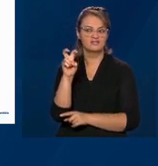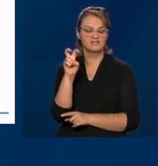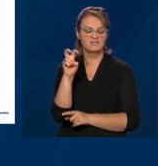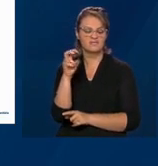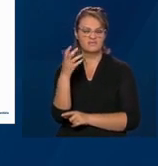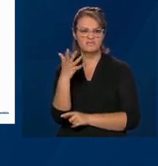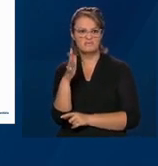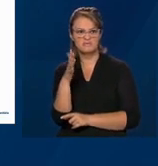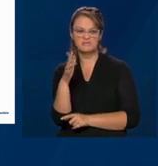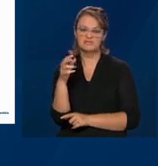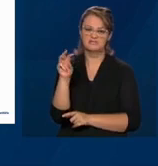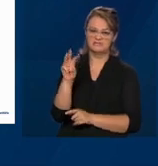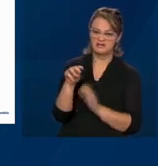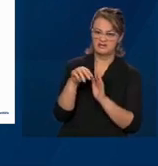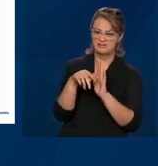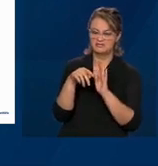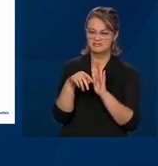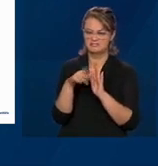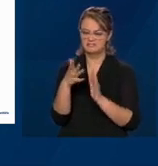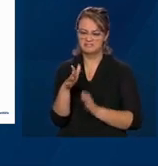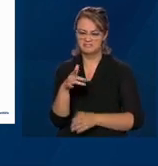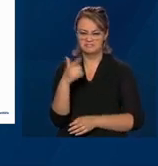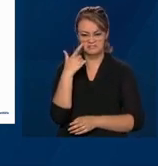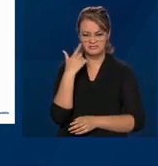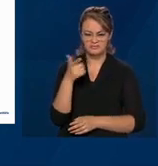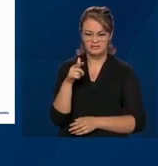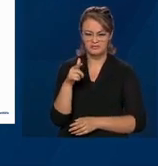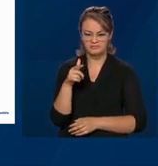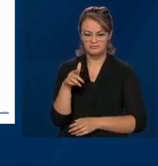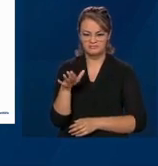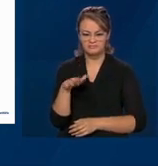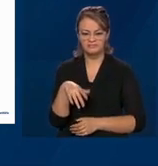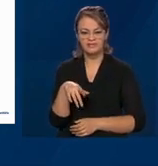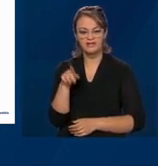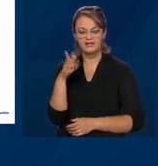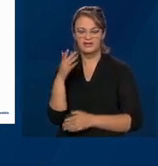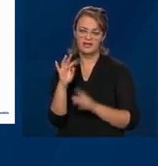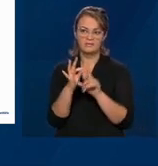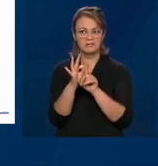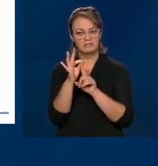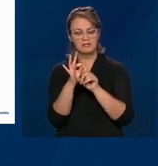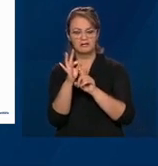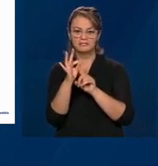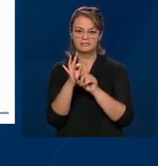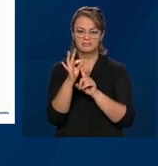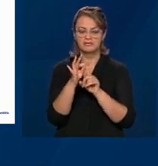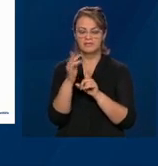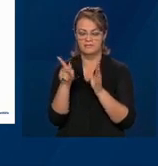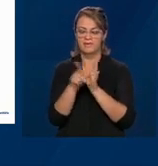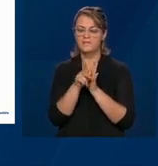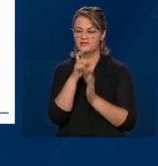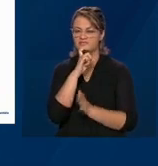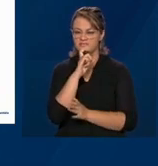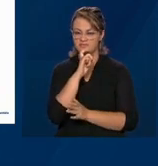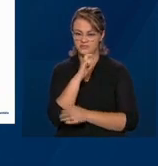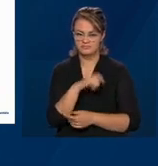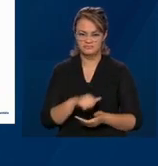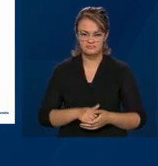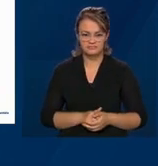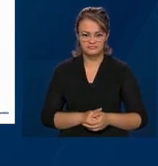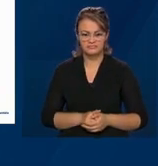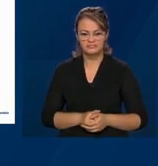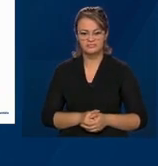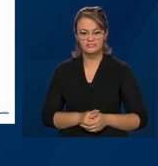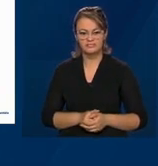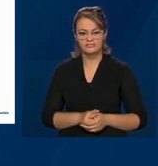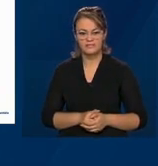3, 2 a 8 na prática, que é a temperatura de refrigeração.